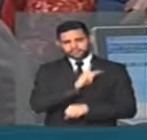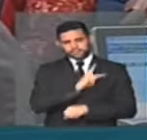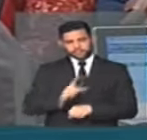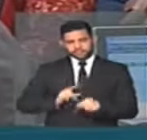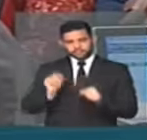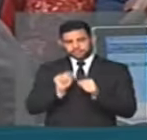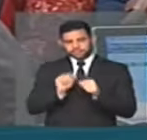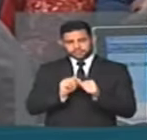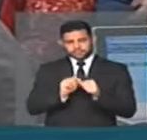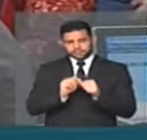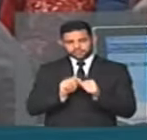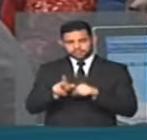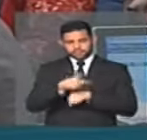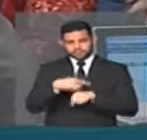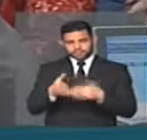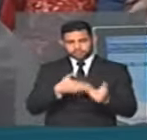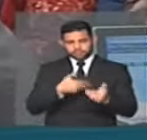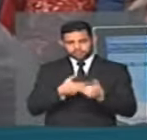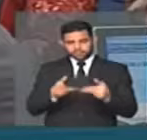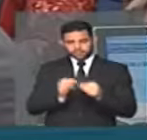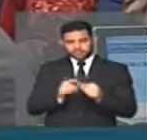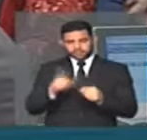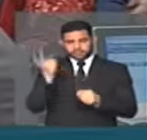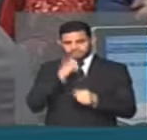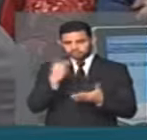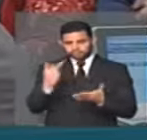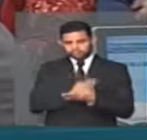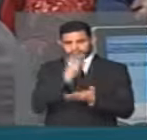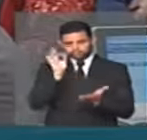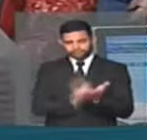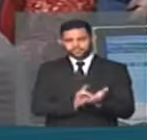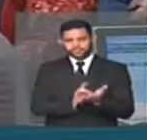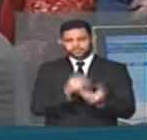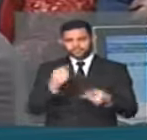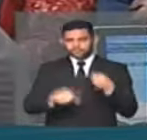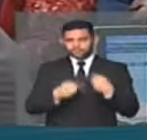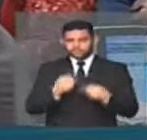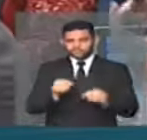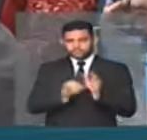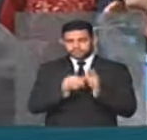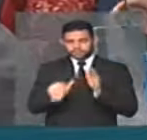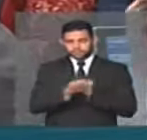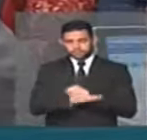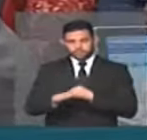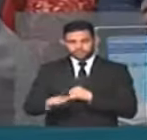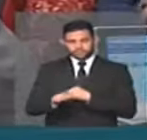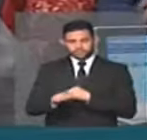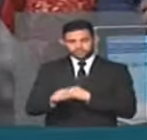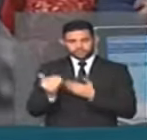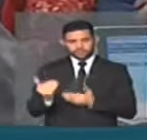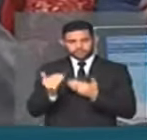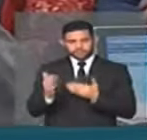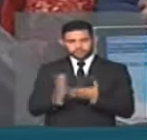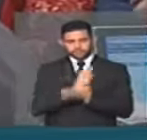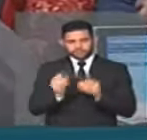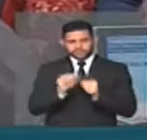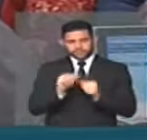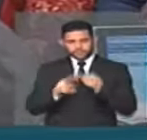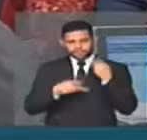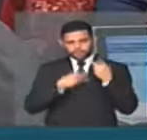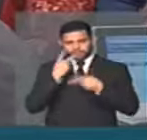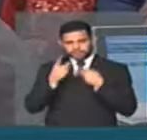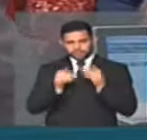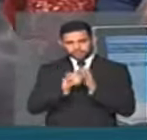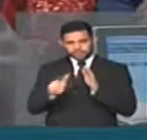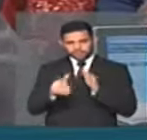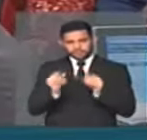Presidente, vamos fazer pelo país algo que tenha consequência. Vamos discutir o Estatuto da Criança e do Adolescente, alguns fizeram